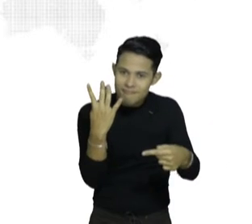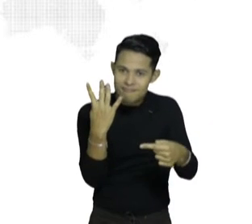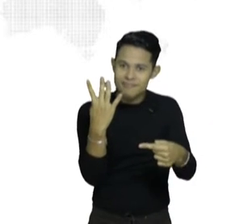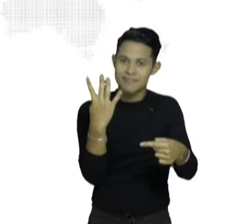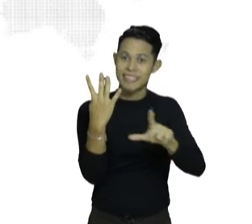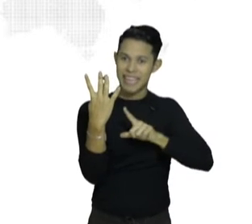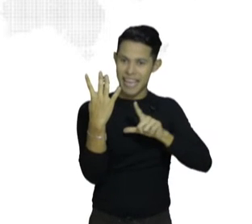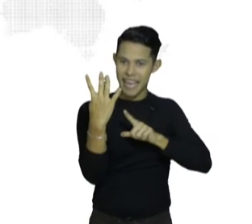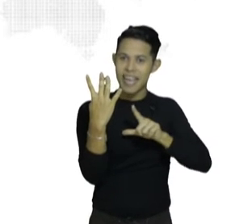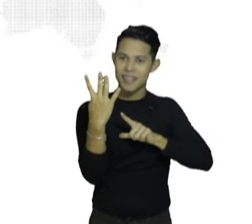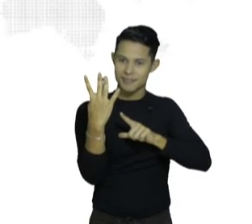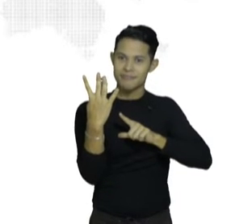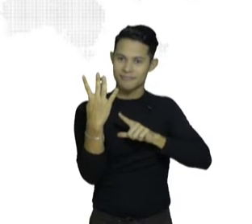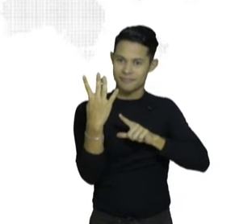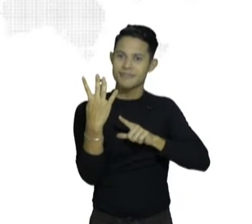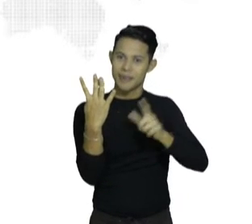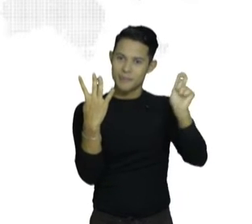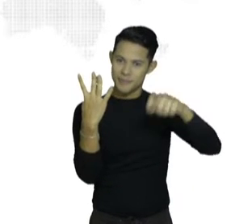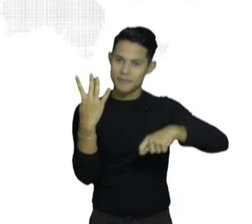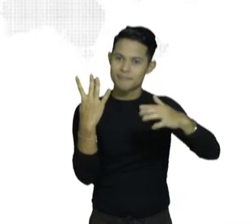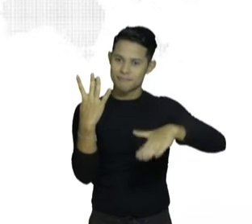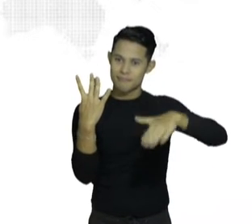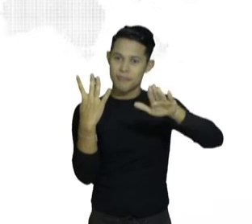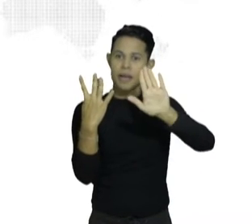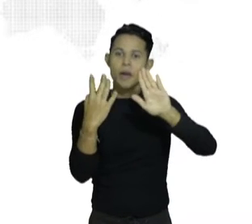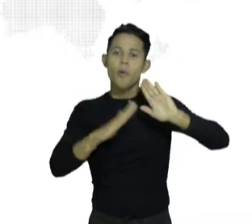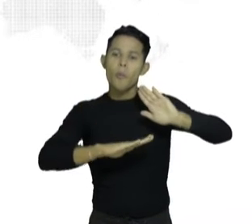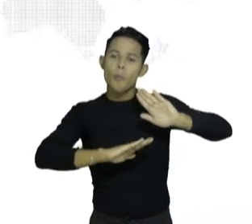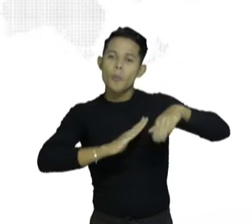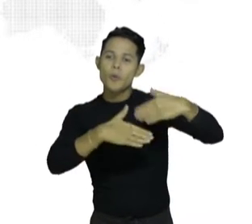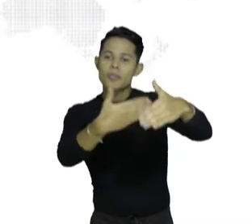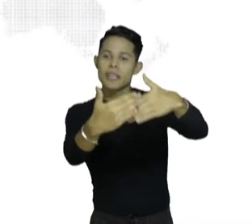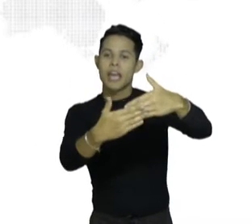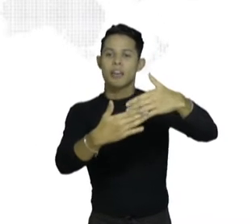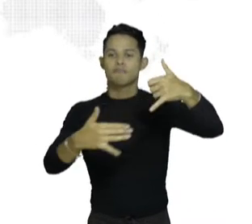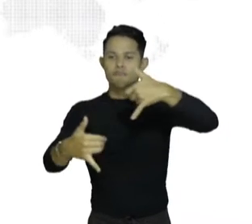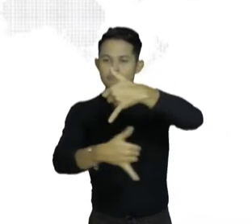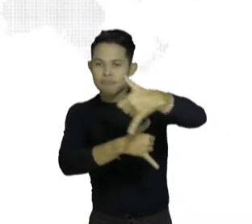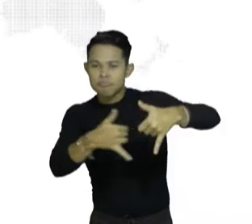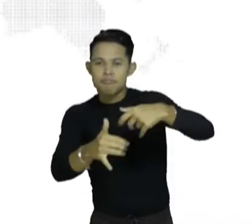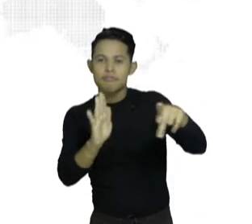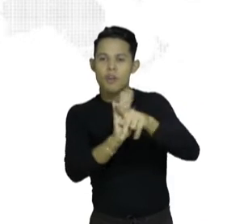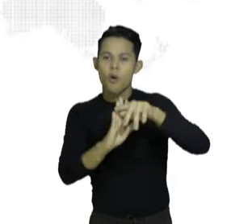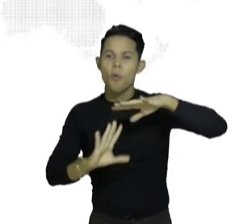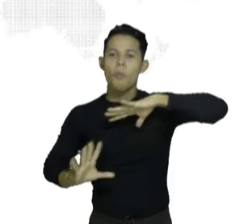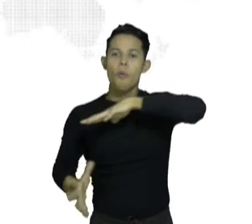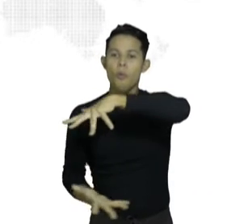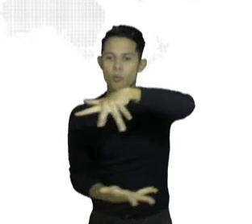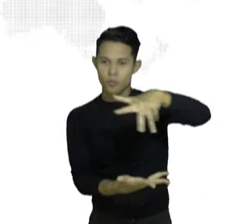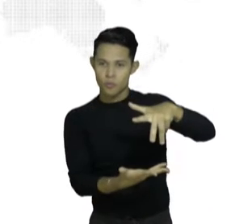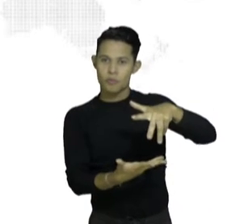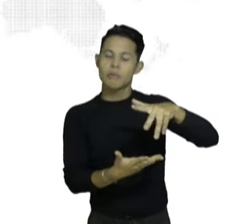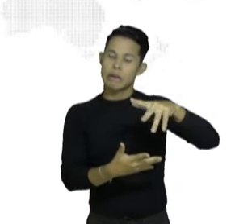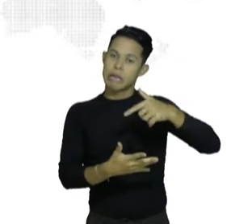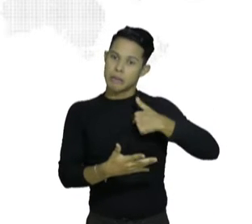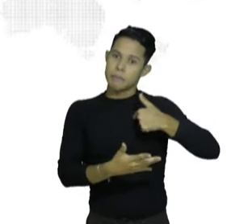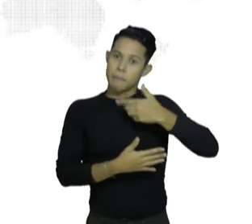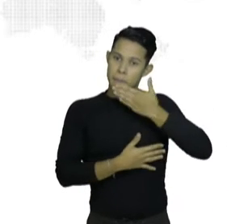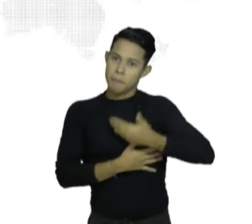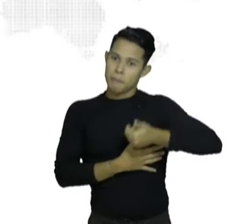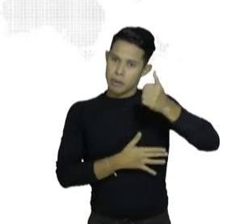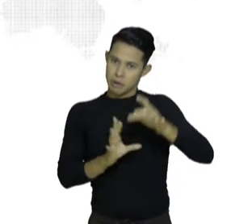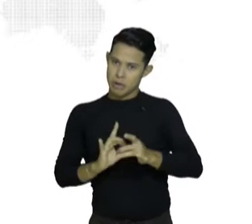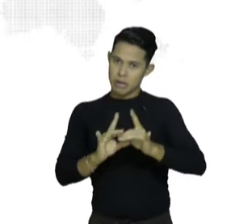as oportunidades que o o processo de transição energética Mundial proporciona a vou deixar isso pro debate que é um tema complexo